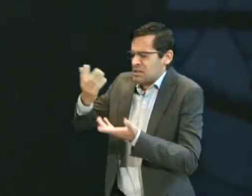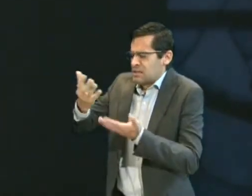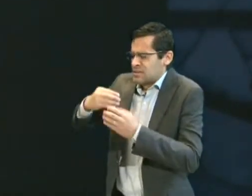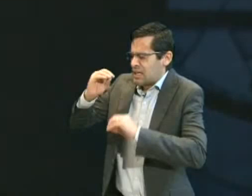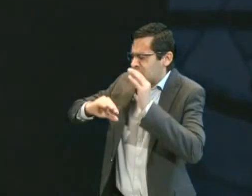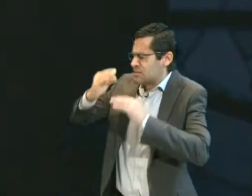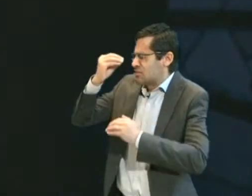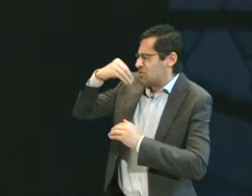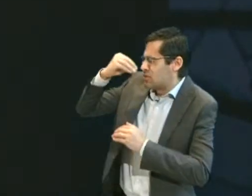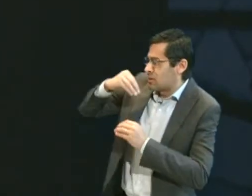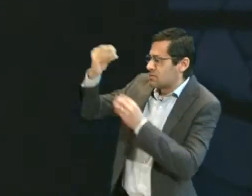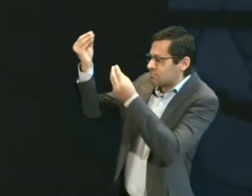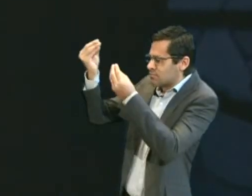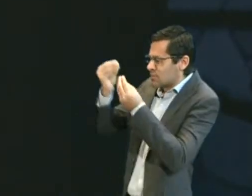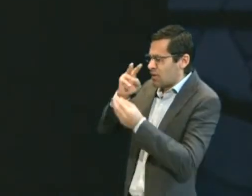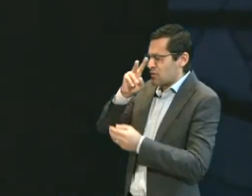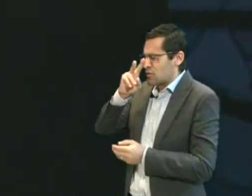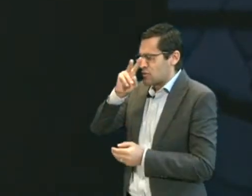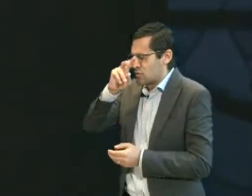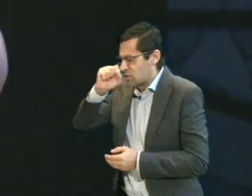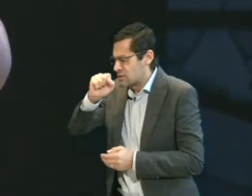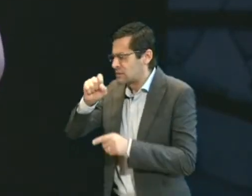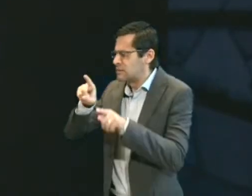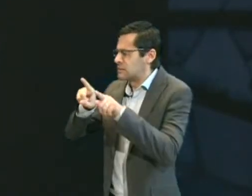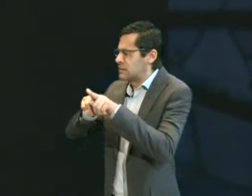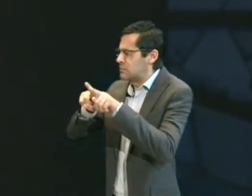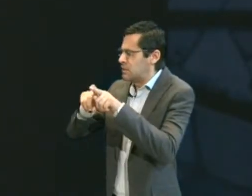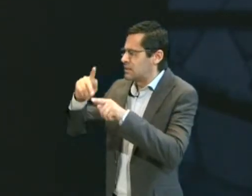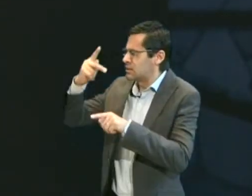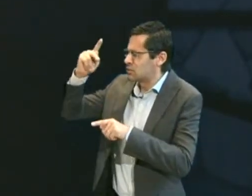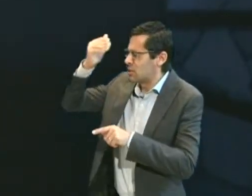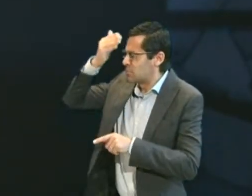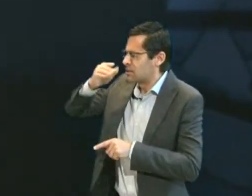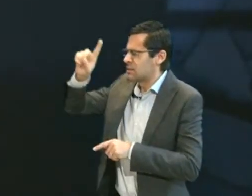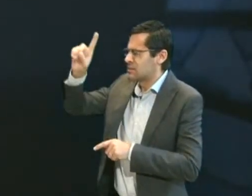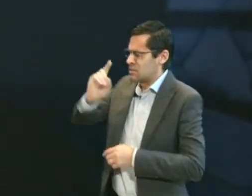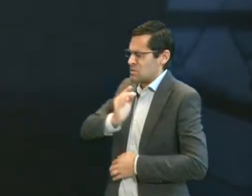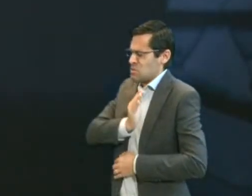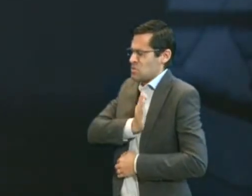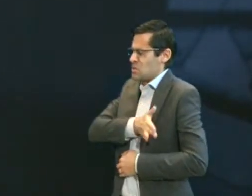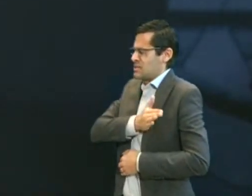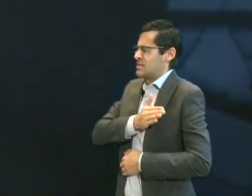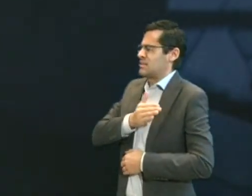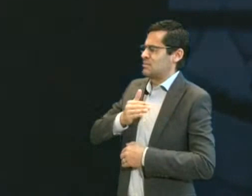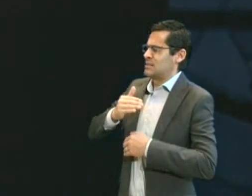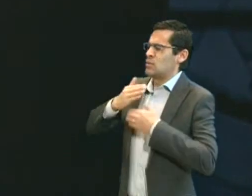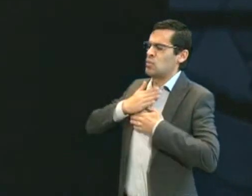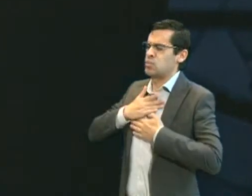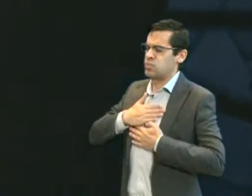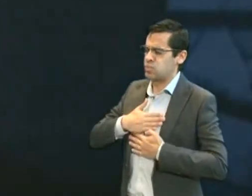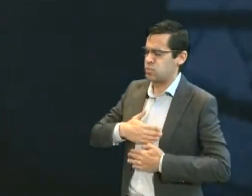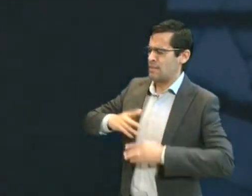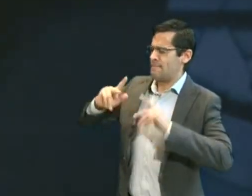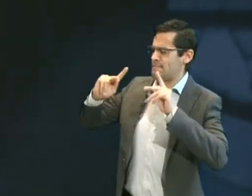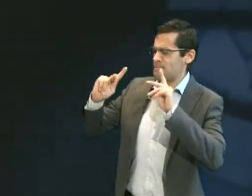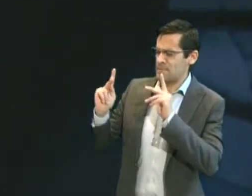Sua presença o nosso coração recebe direção. Na Sua